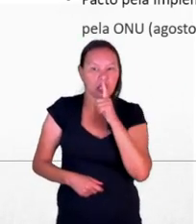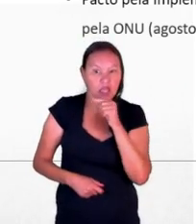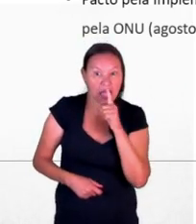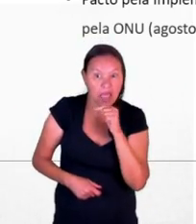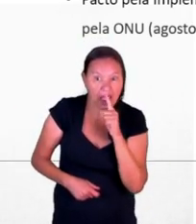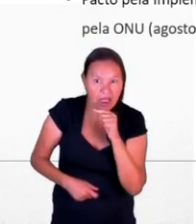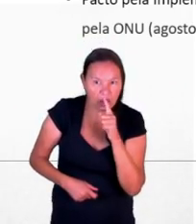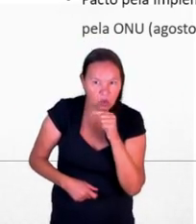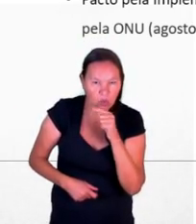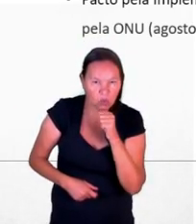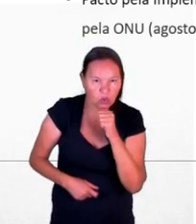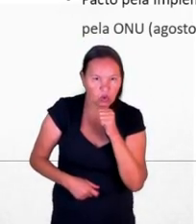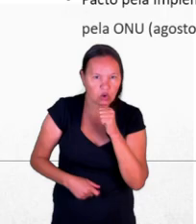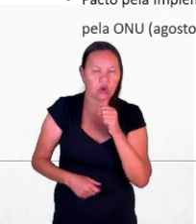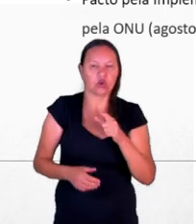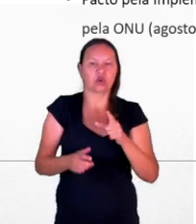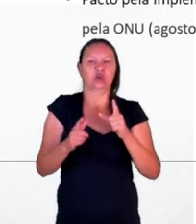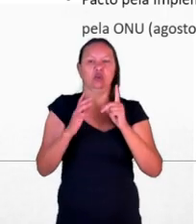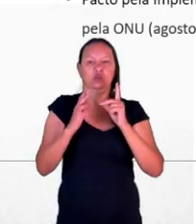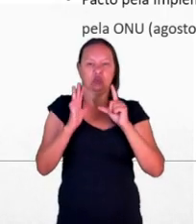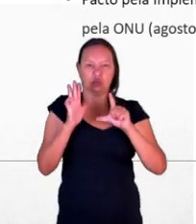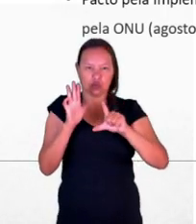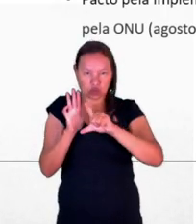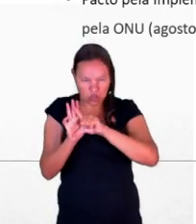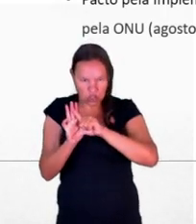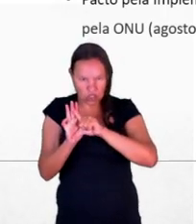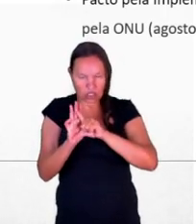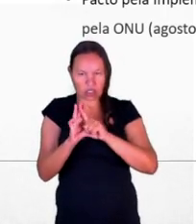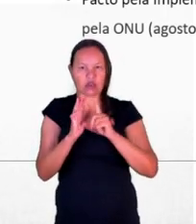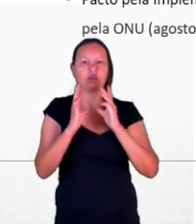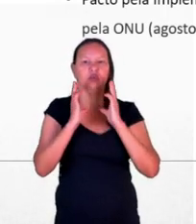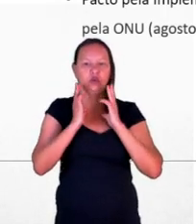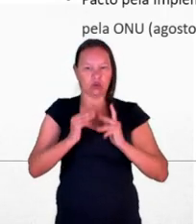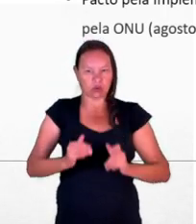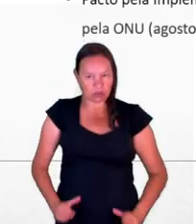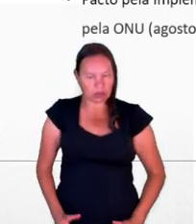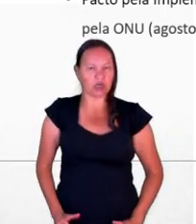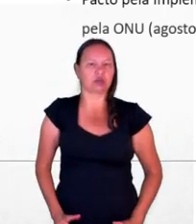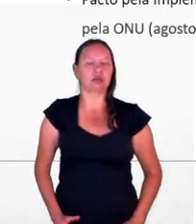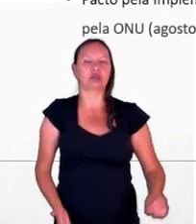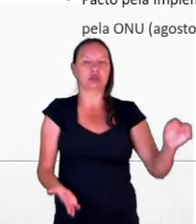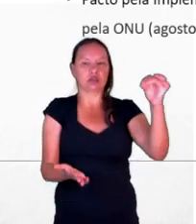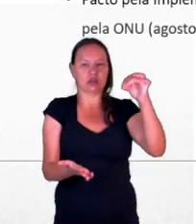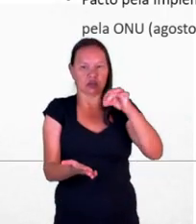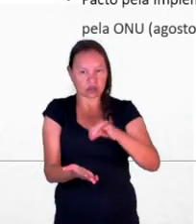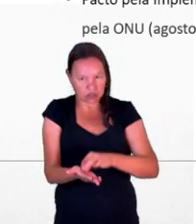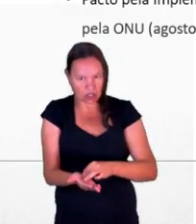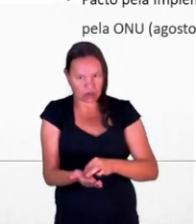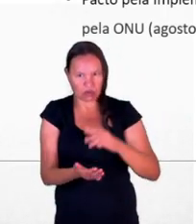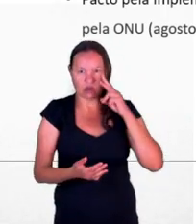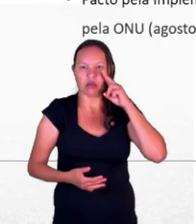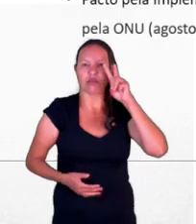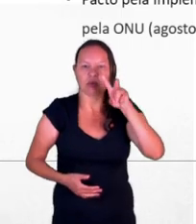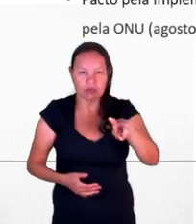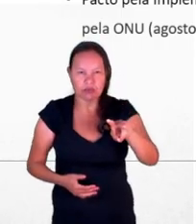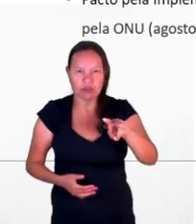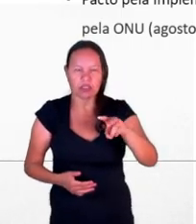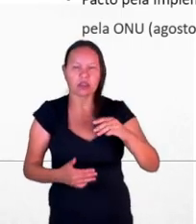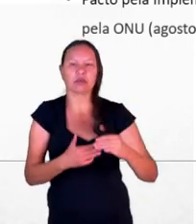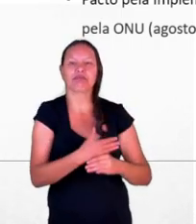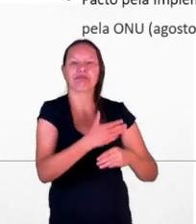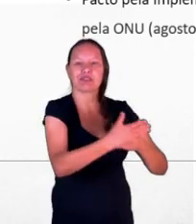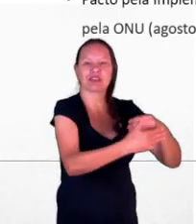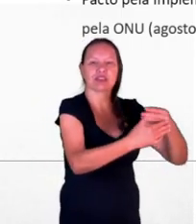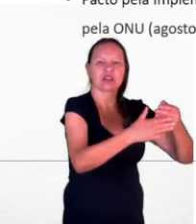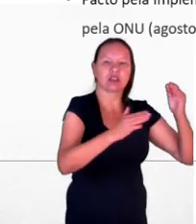integra o direito humano à Alimentação adequada e depois nós vamos eh ver um pouquinho sobre isso no decorrer da